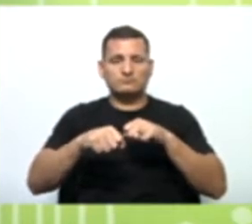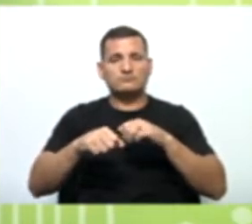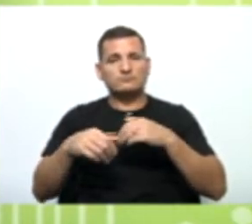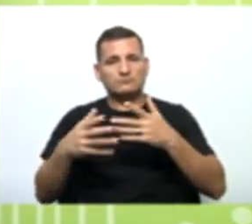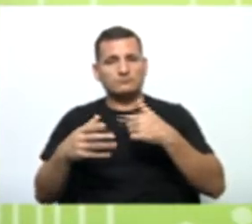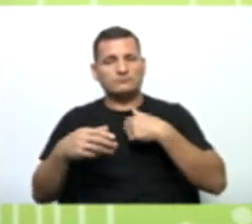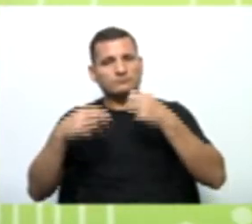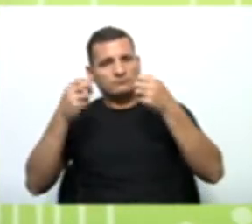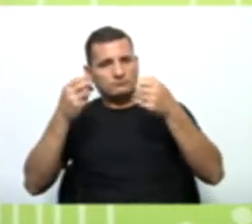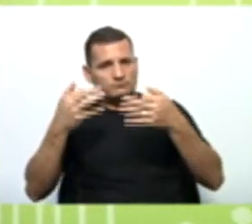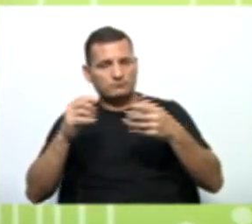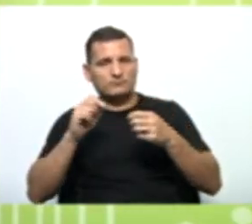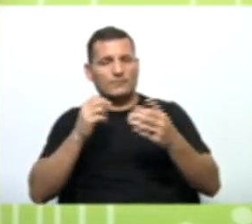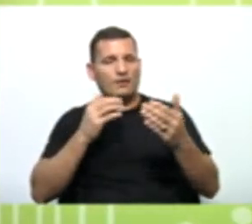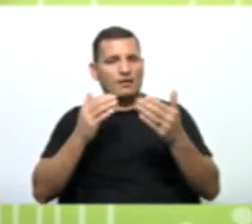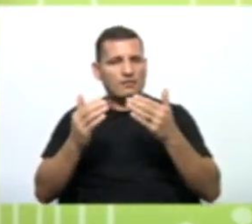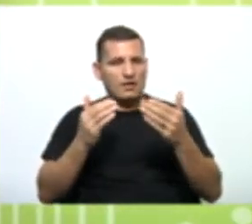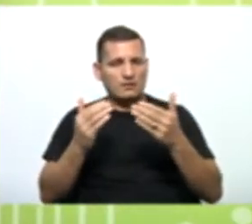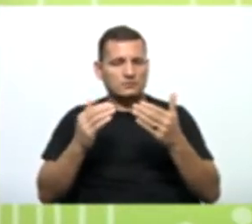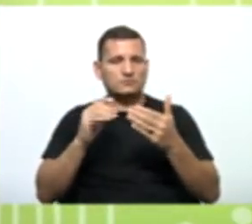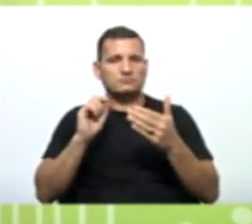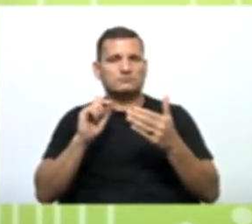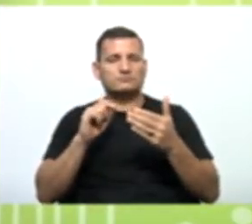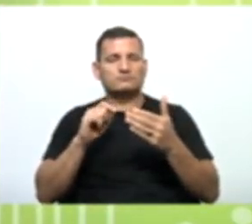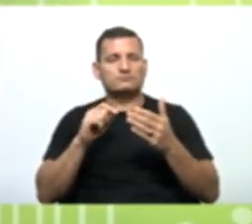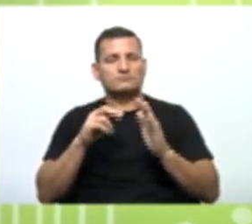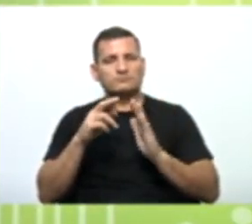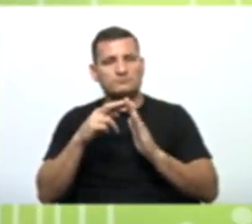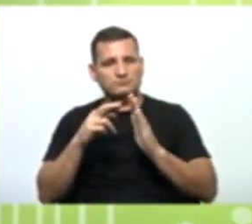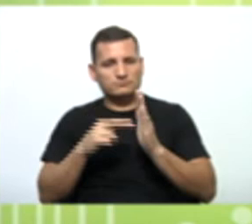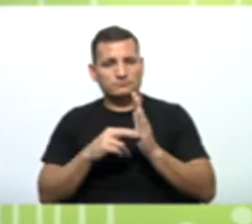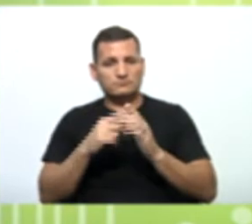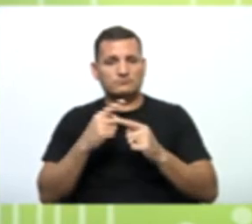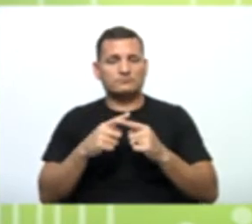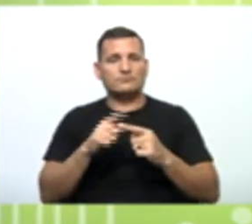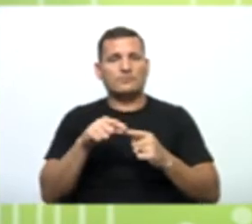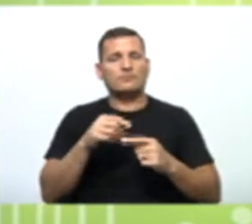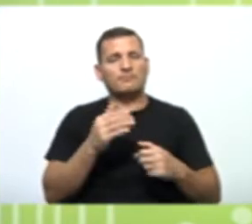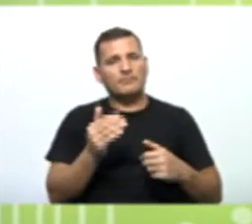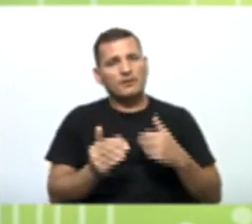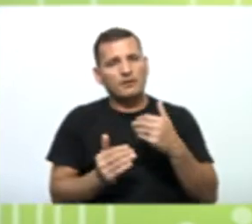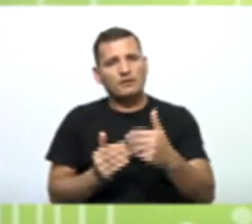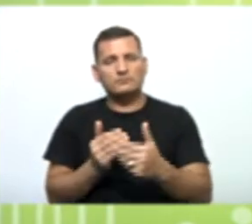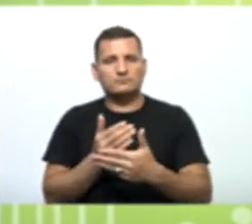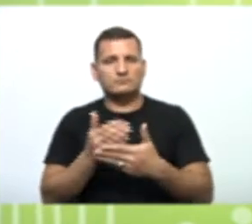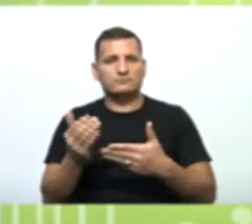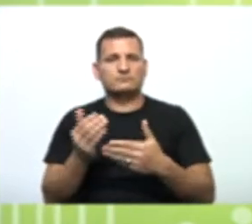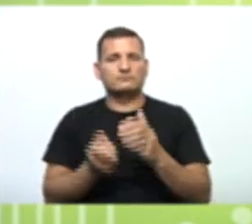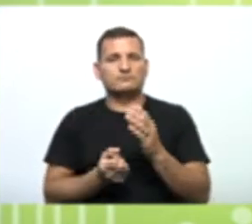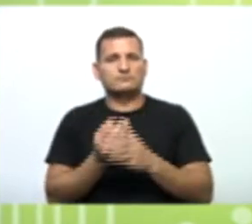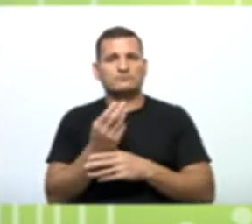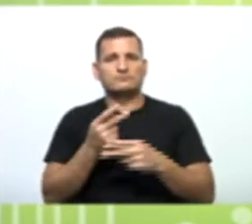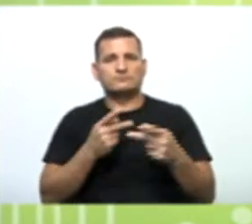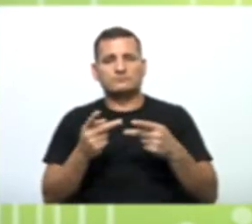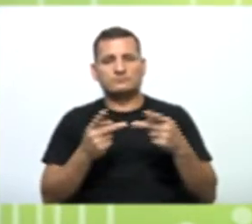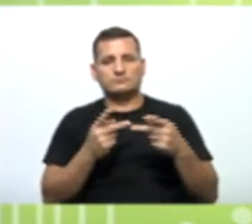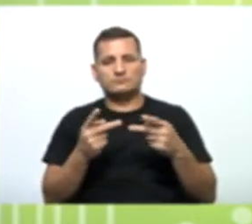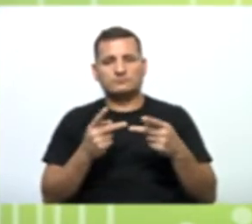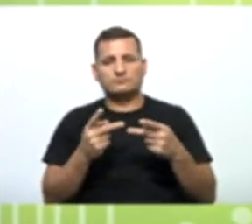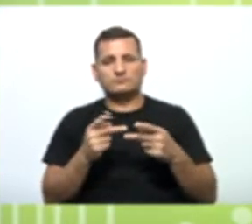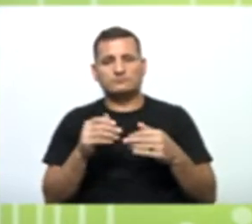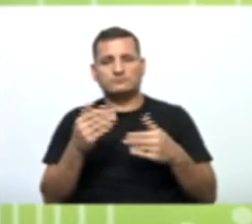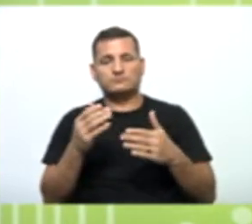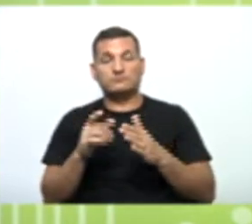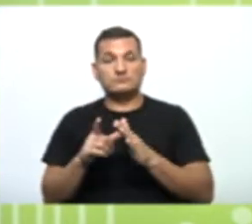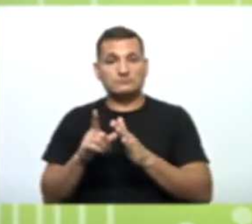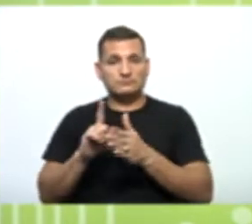falei de análise de requisito porque é um dos passos iniciais para criar um projeto. Então, assim, antes de